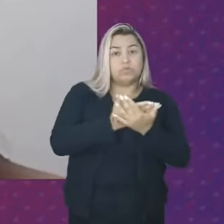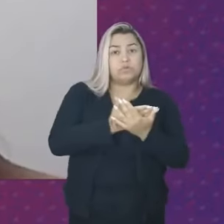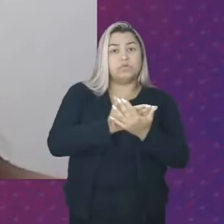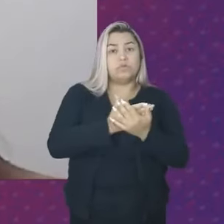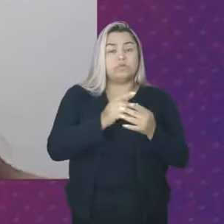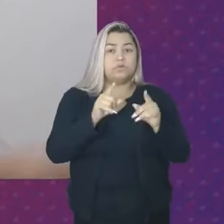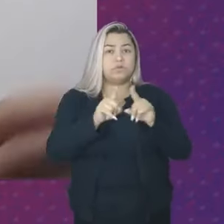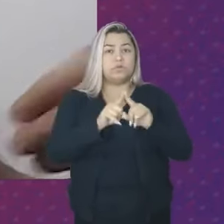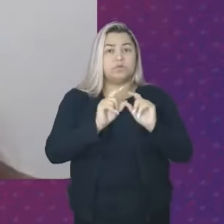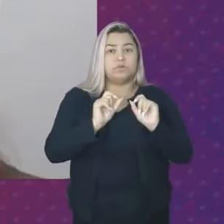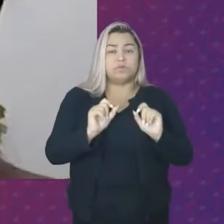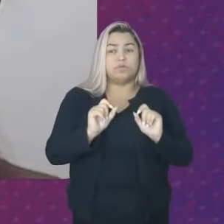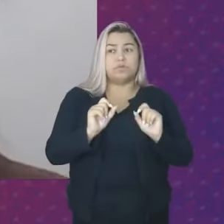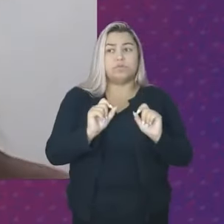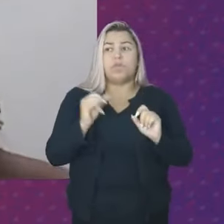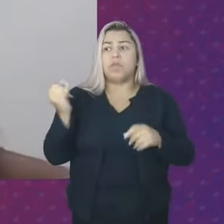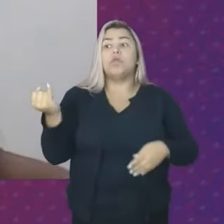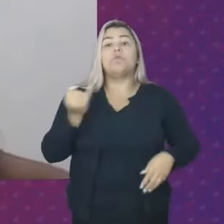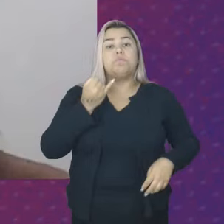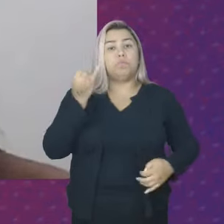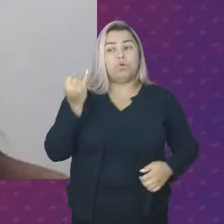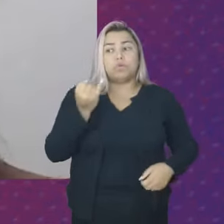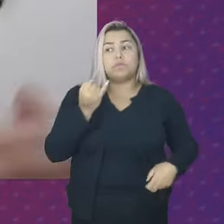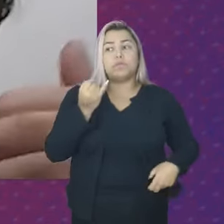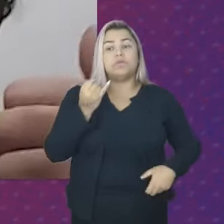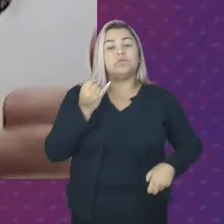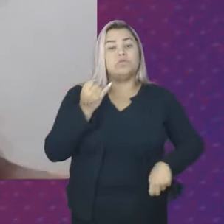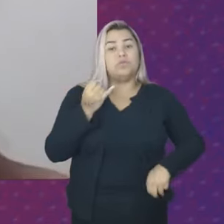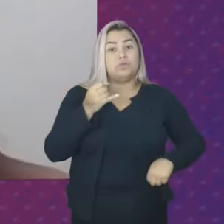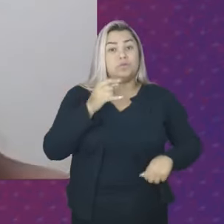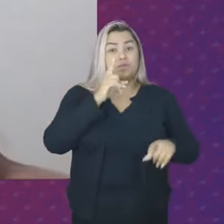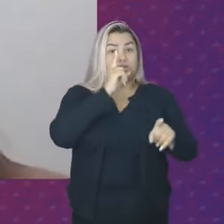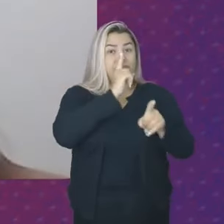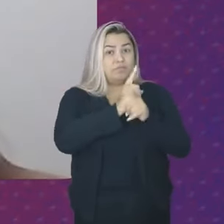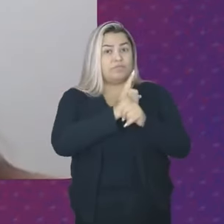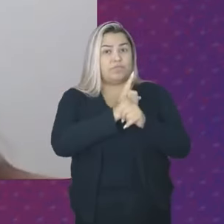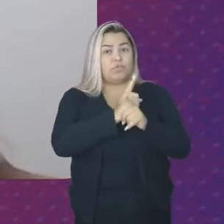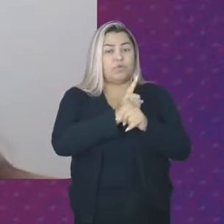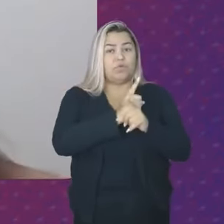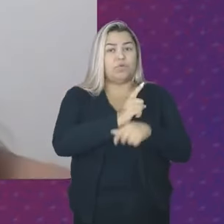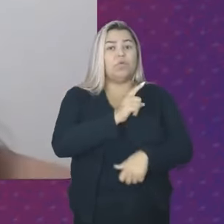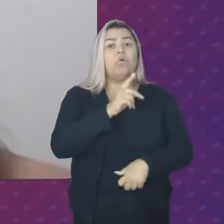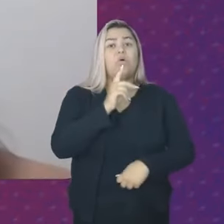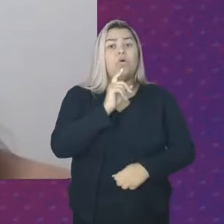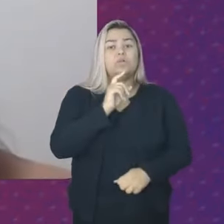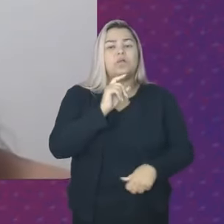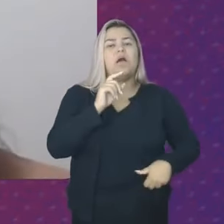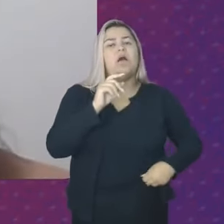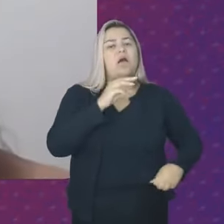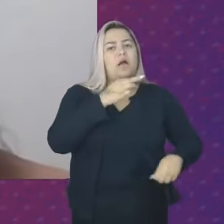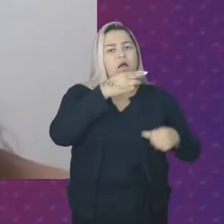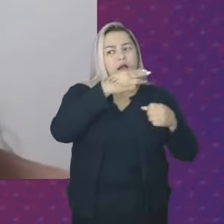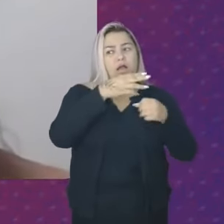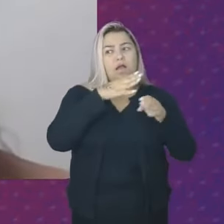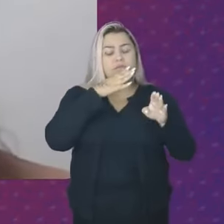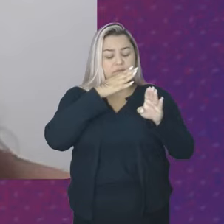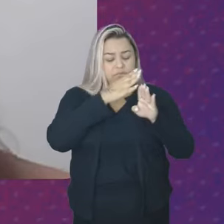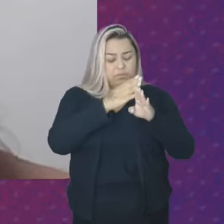continuarão caminhando ao seu lado. É importante que você identifique quais são as